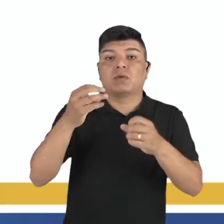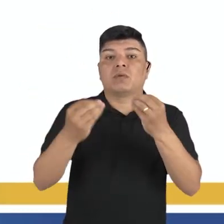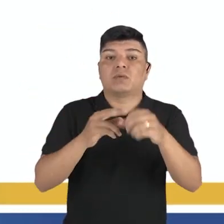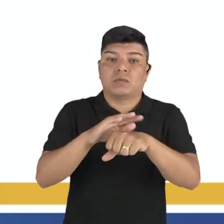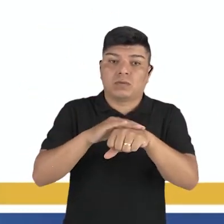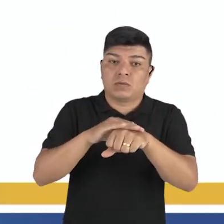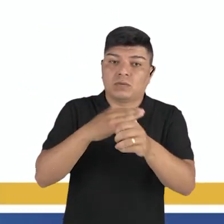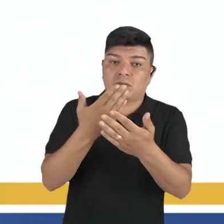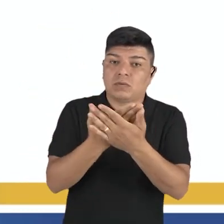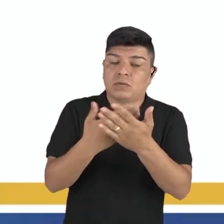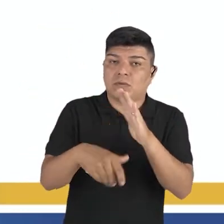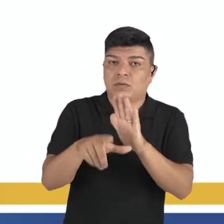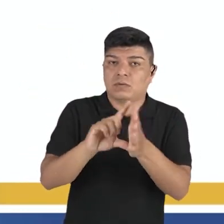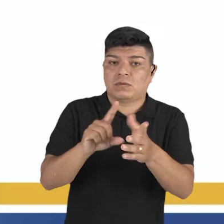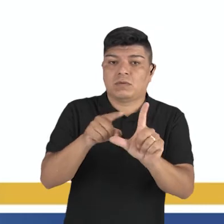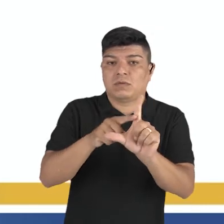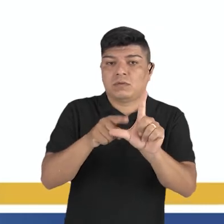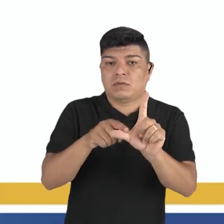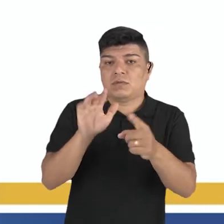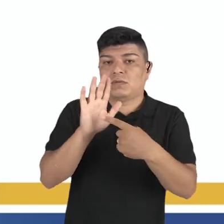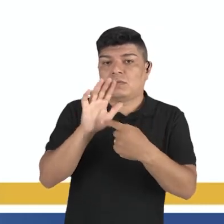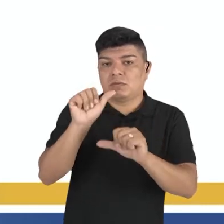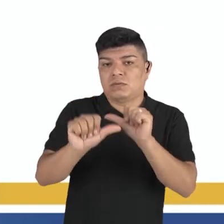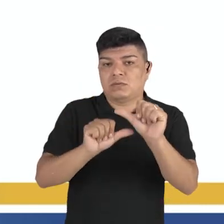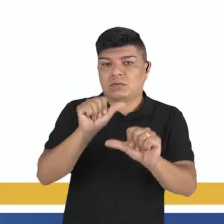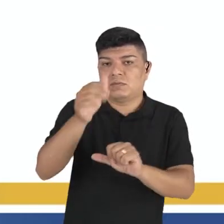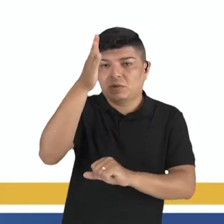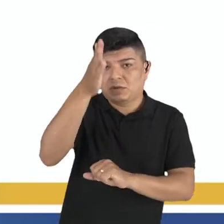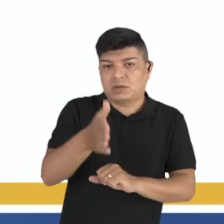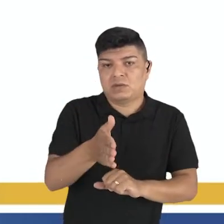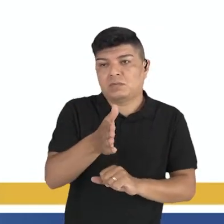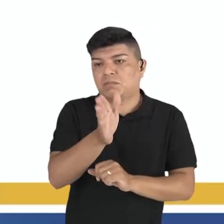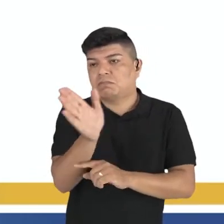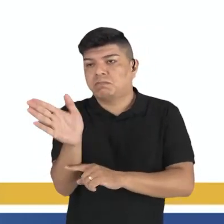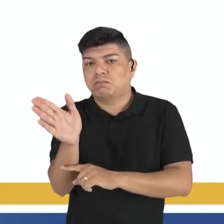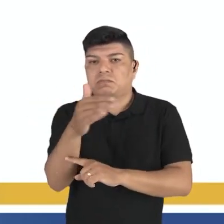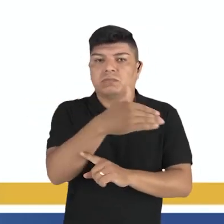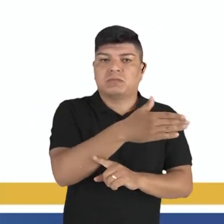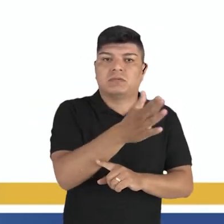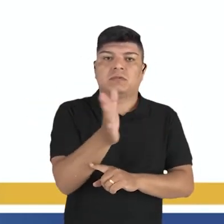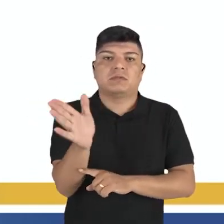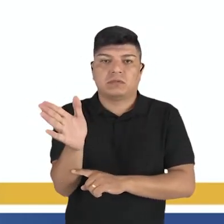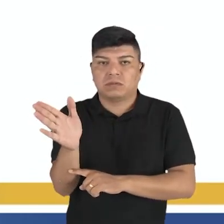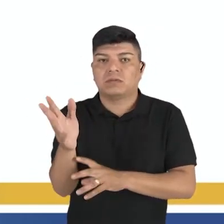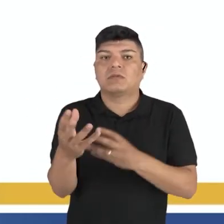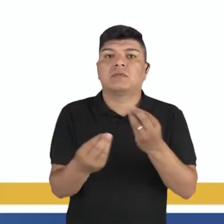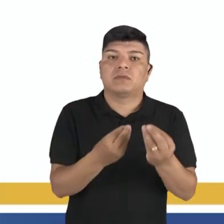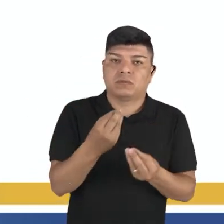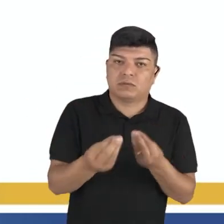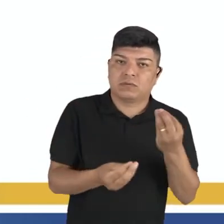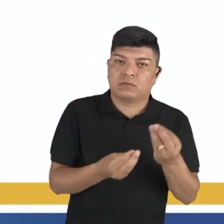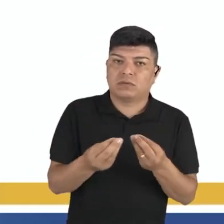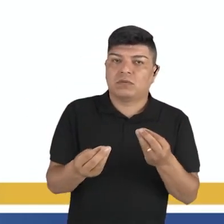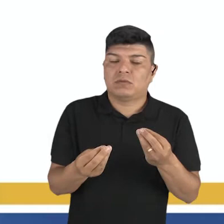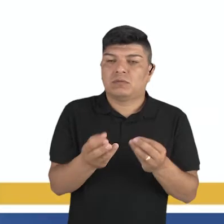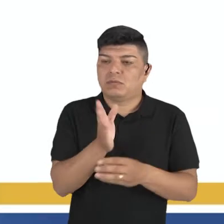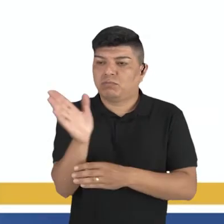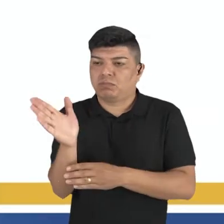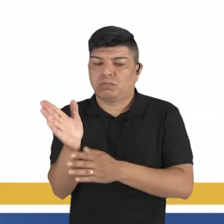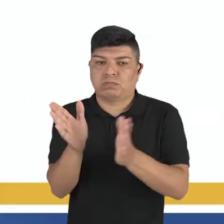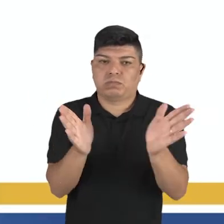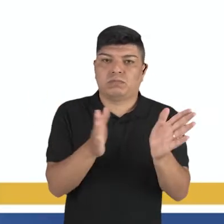o ângulo ele também indica uma mudança de direção. Então, em que momento essas mudanças de direção acontecem, né,